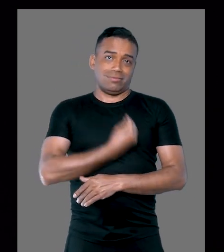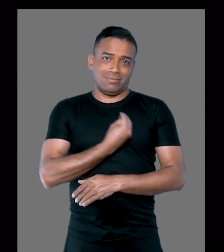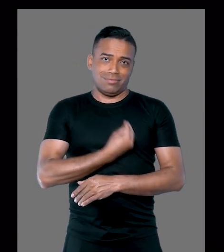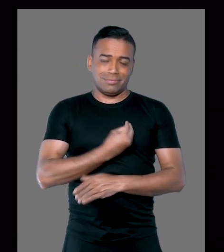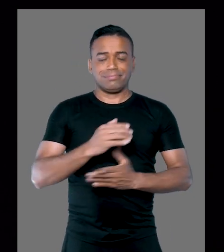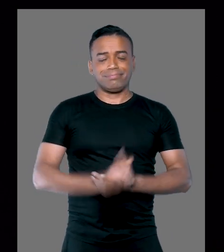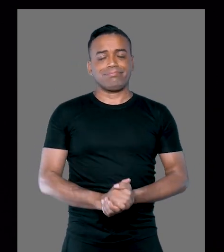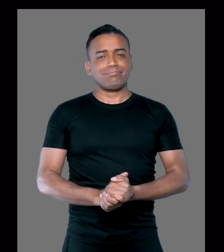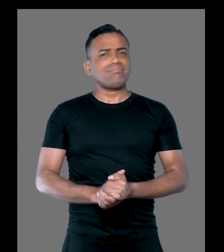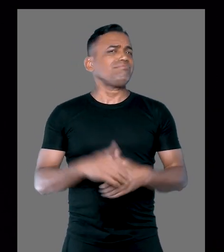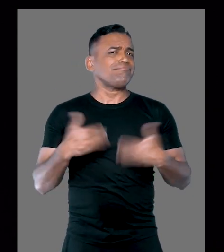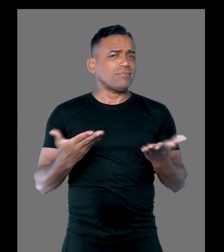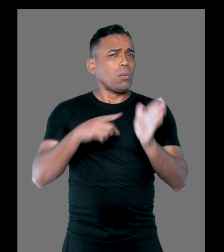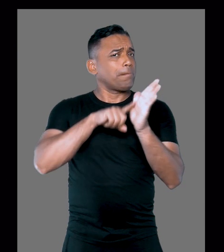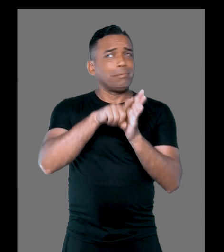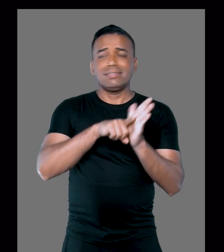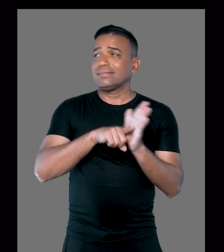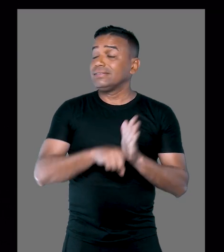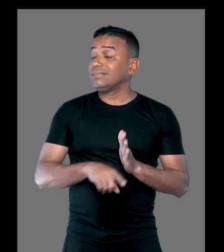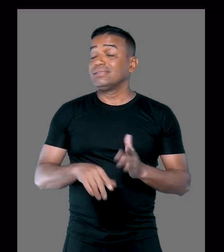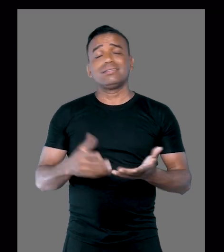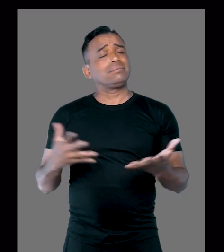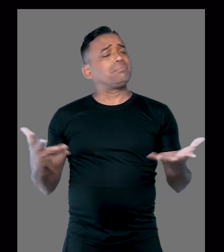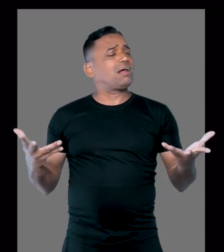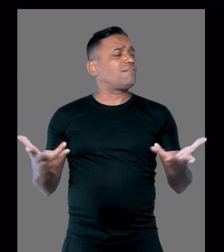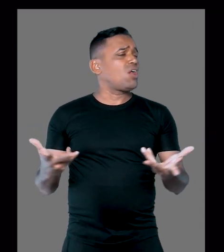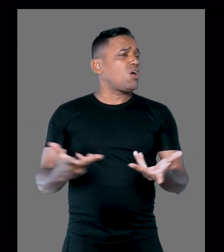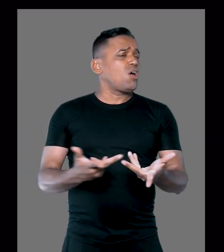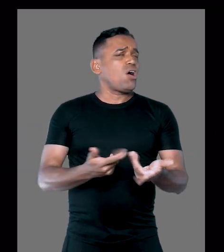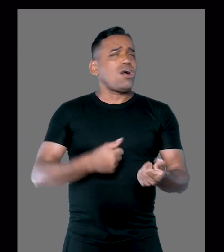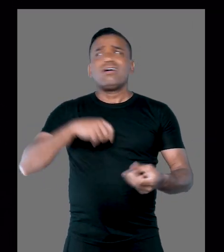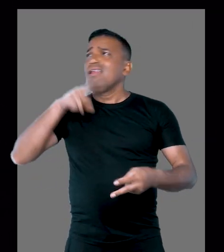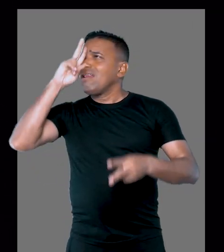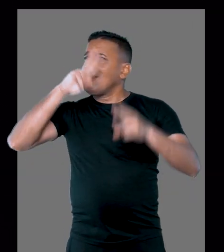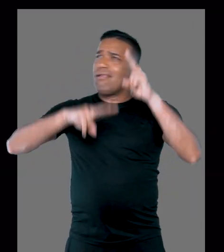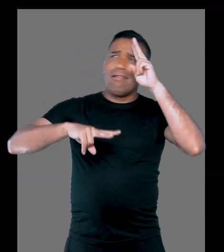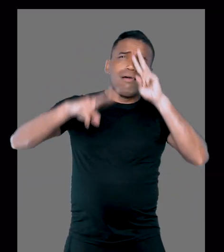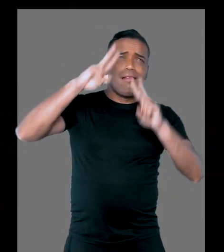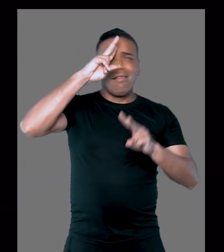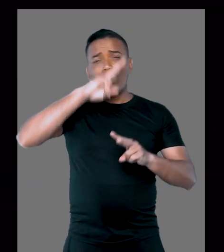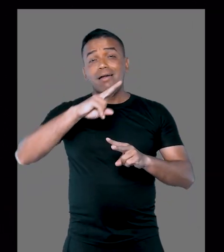E foi uma pesquisa muito gostosa, porque, embora, por exemplo, a minha avó me